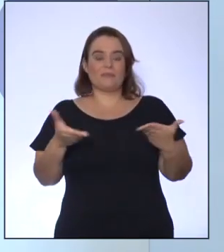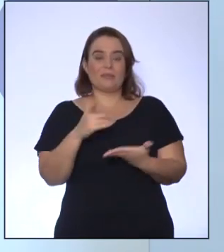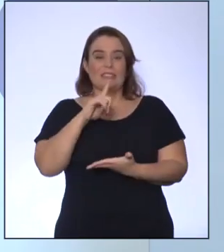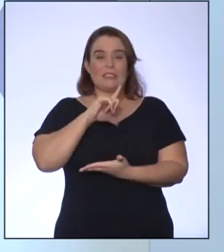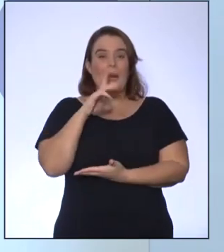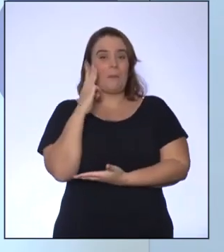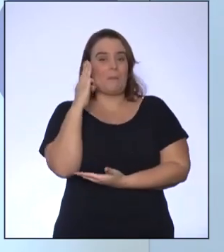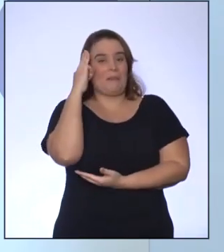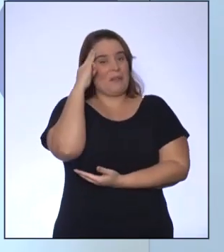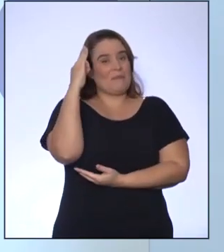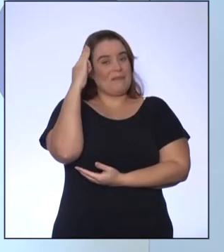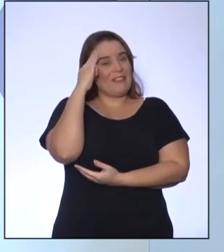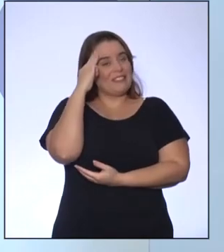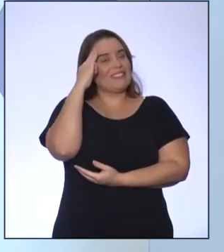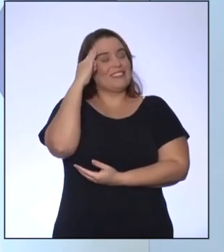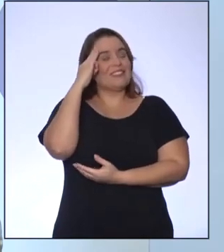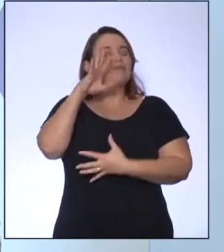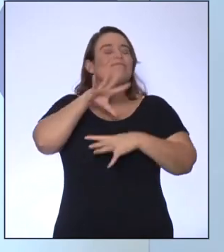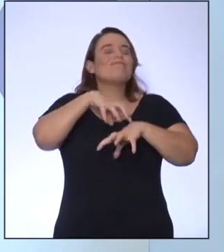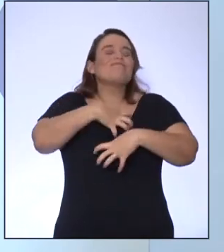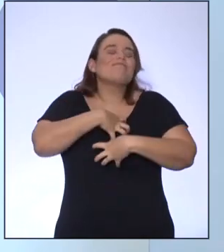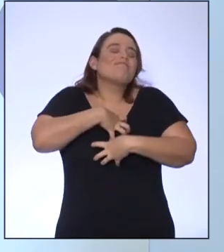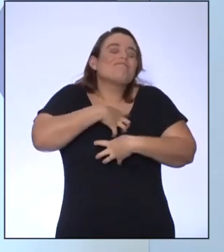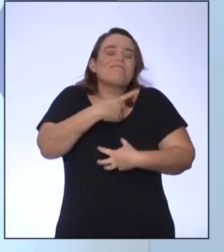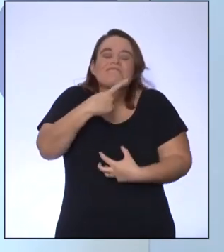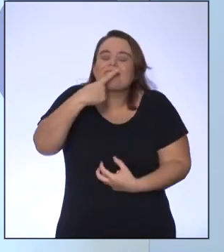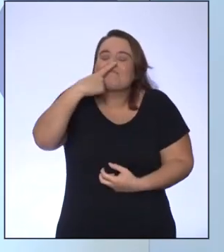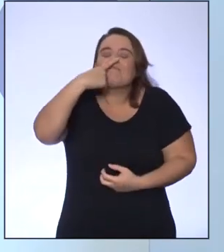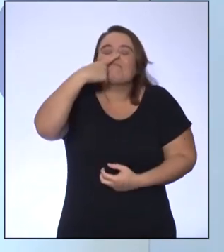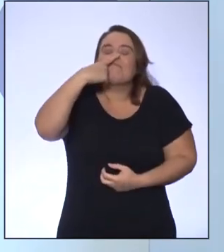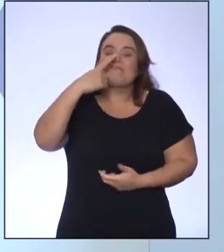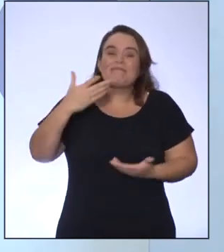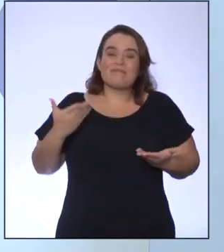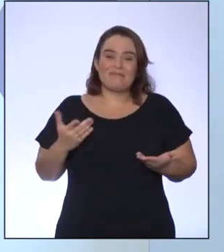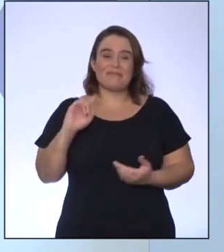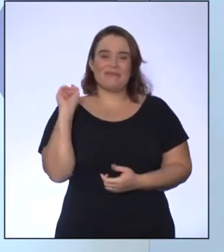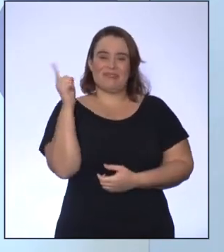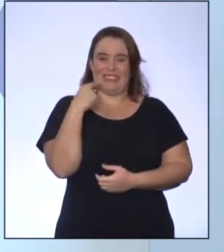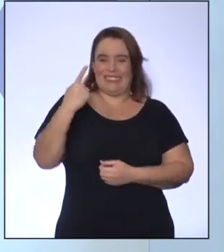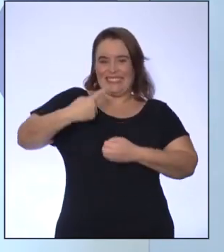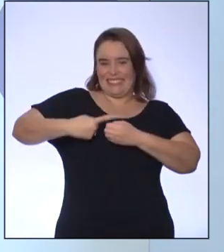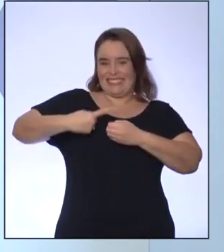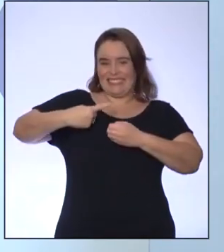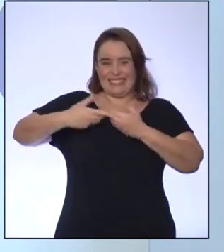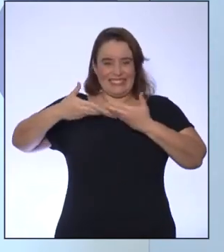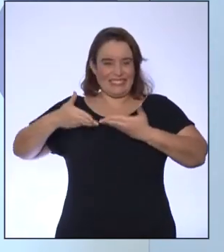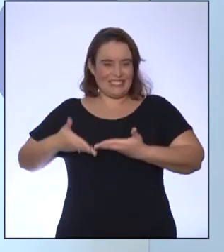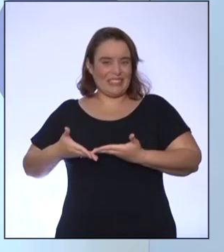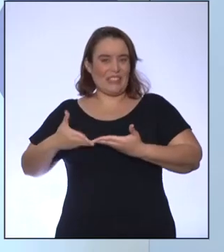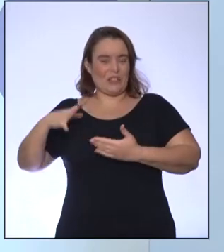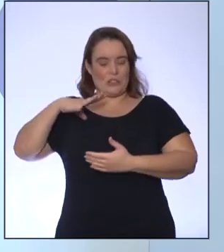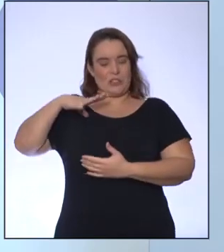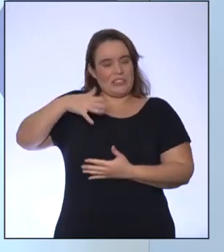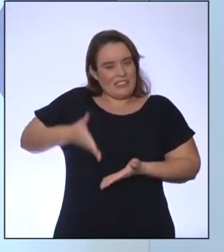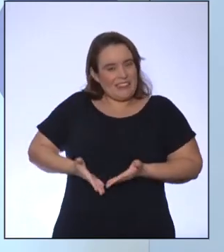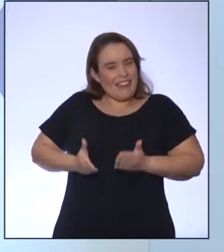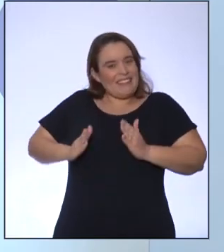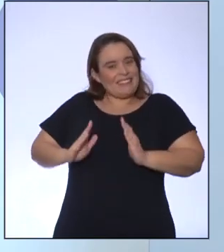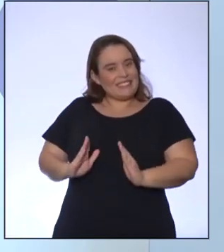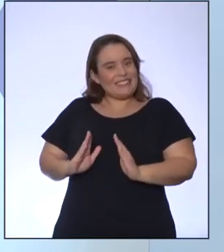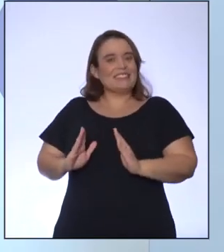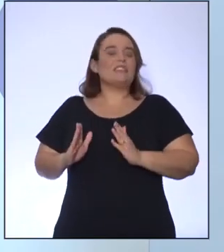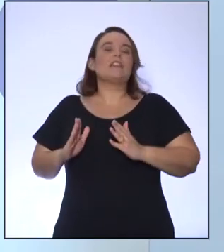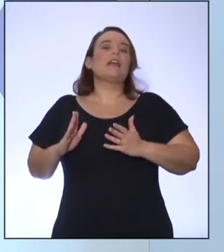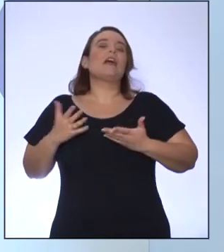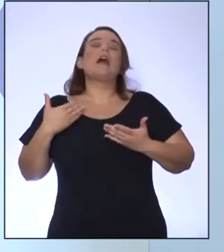memória afetiva. Né? Quando a gente sai da nossa cidade de origem, a gente encontra uma fotografia, às